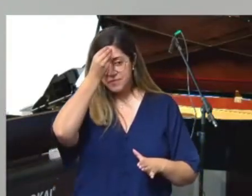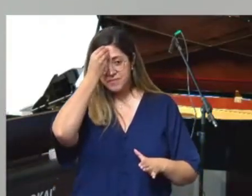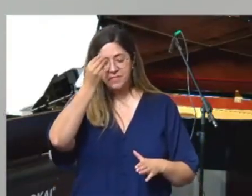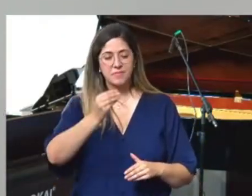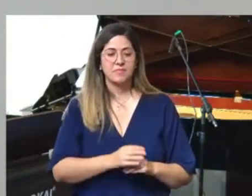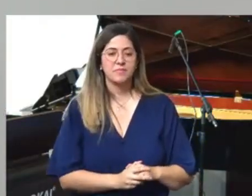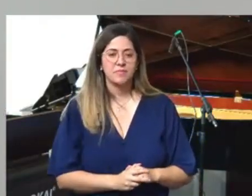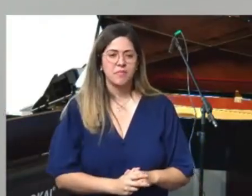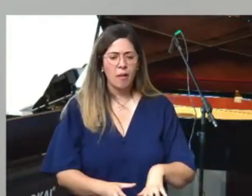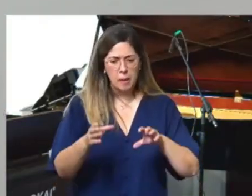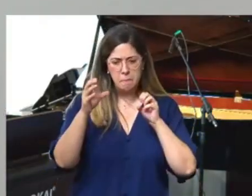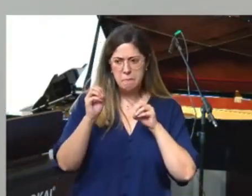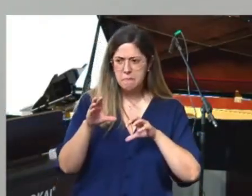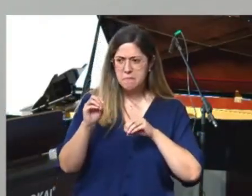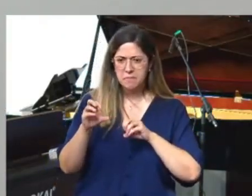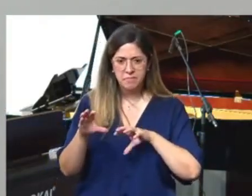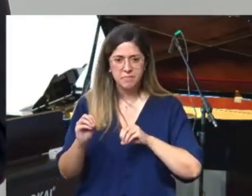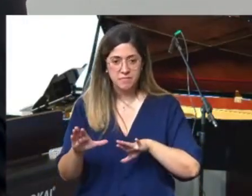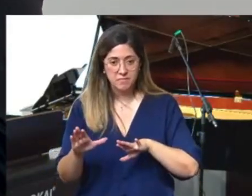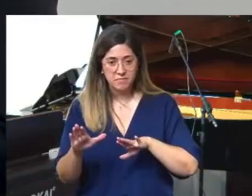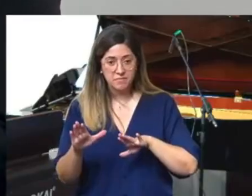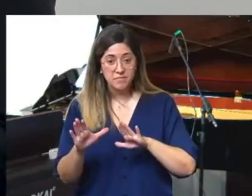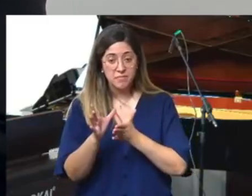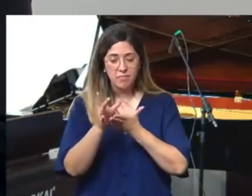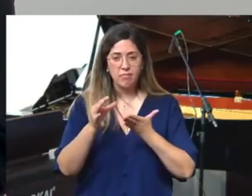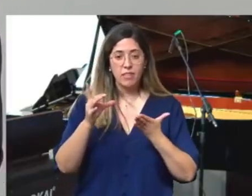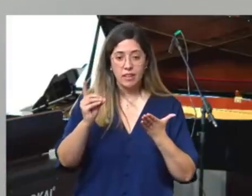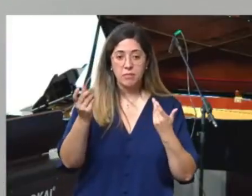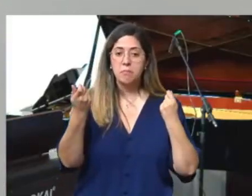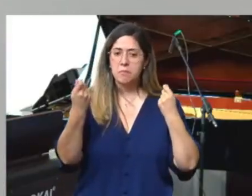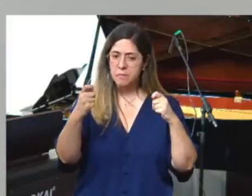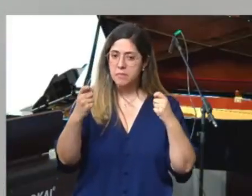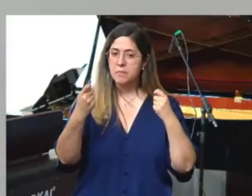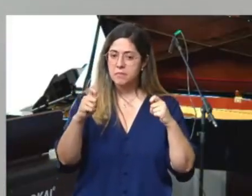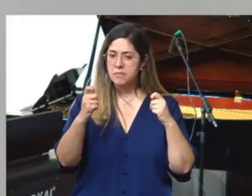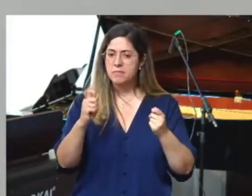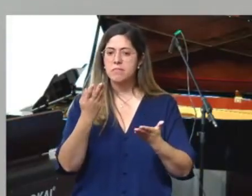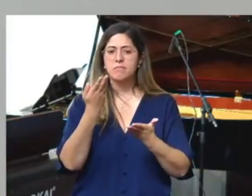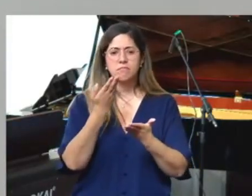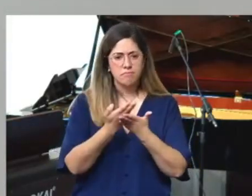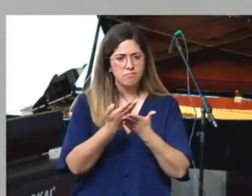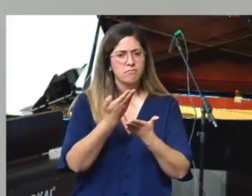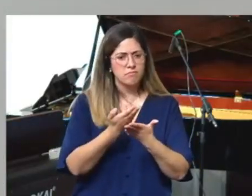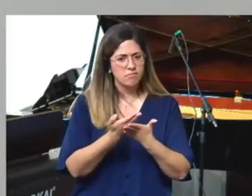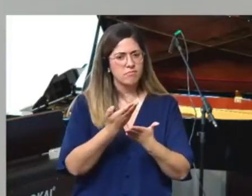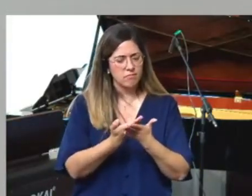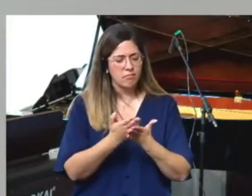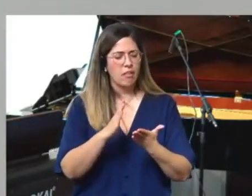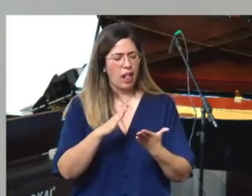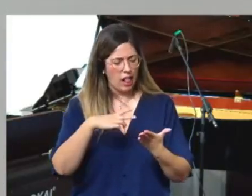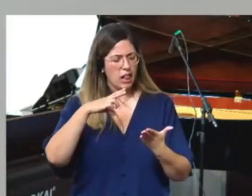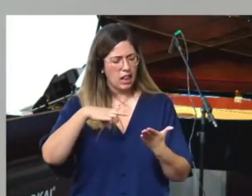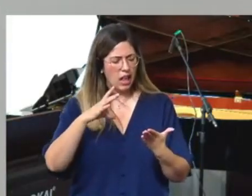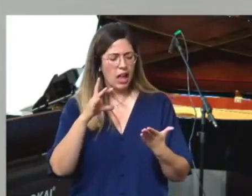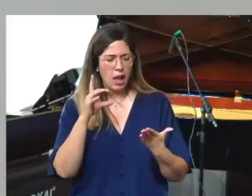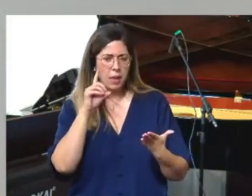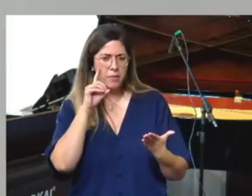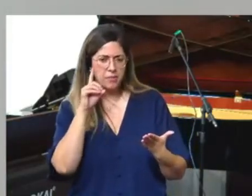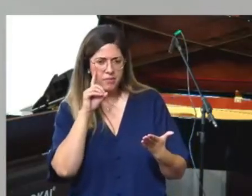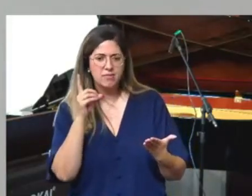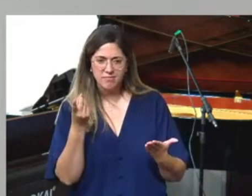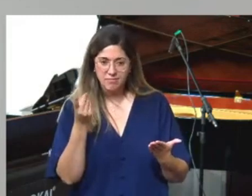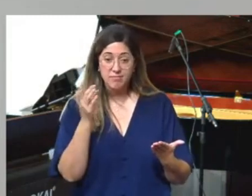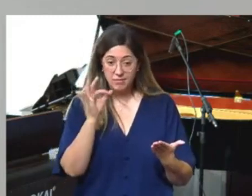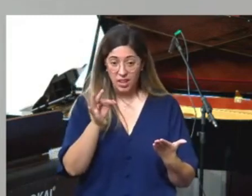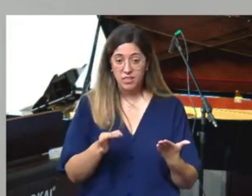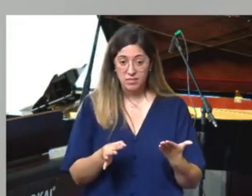ensino e um entendimento claro da Escritura Sagrada, nós precisamos estudar aquele ensino à